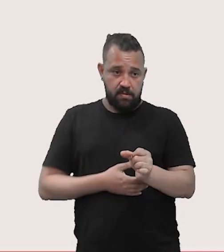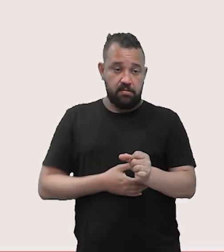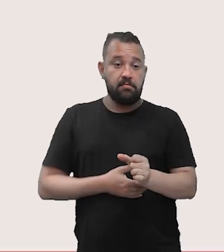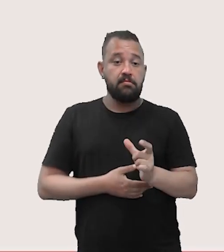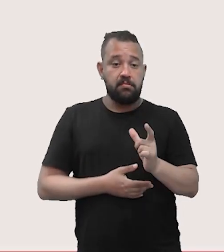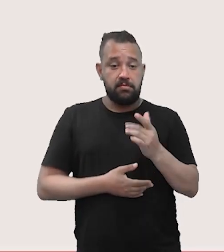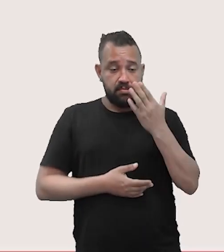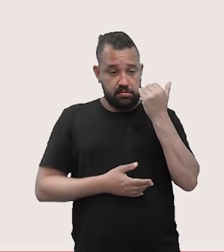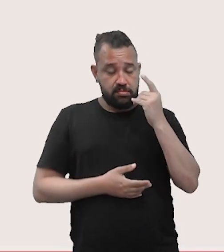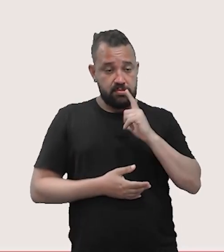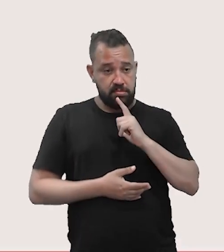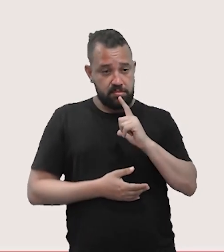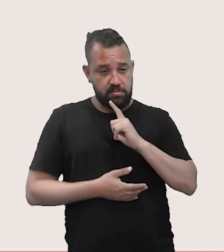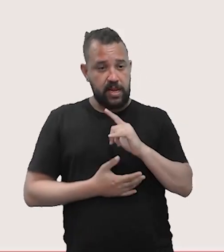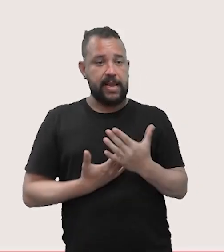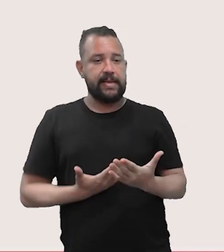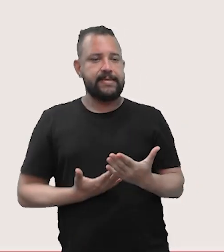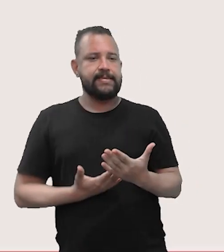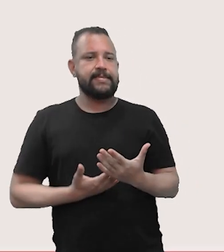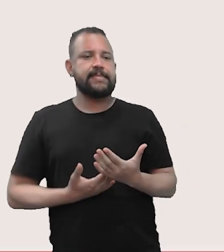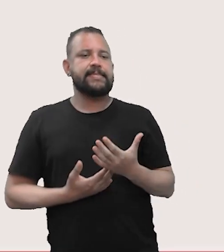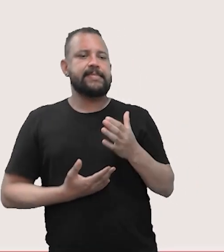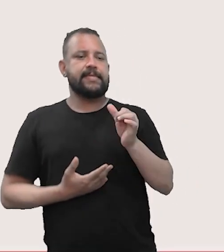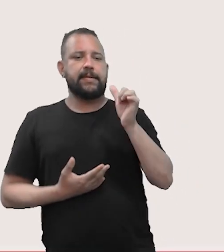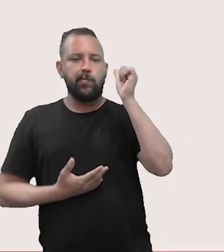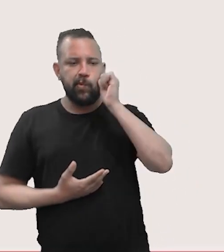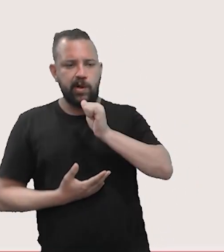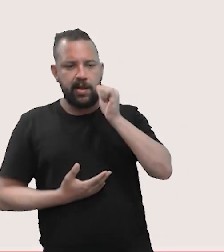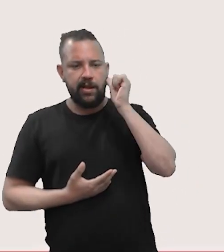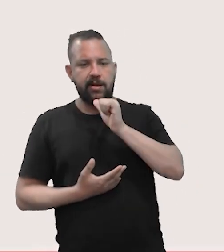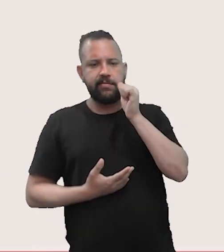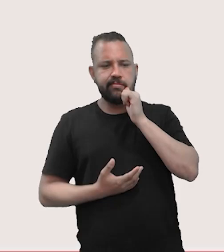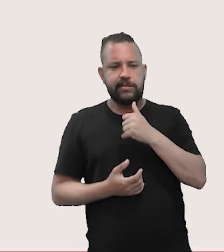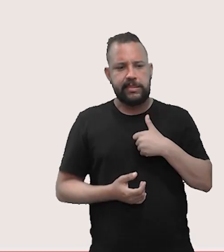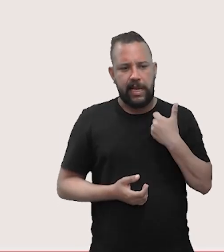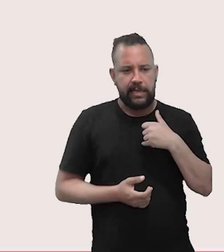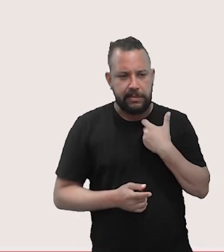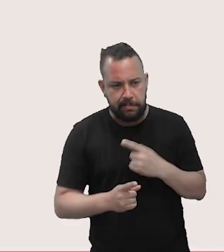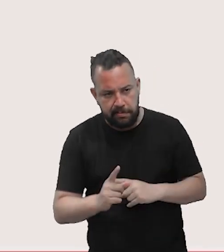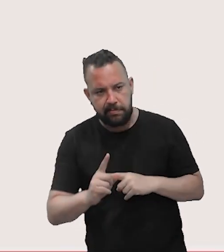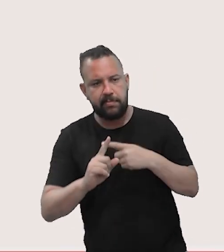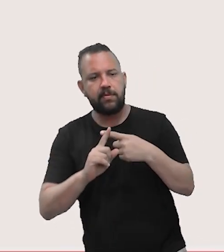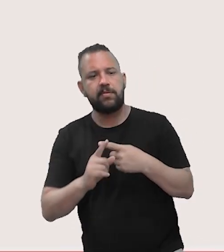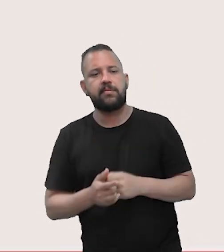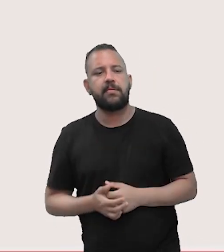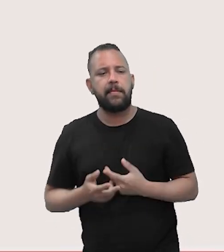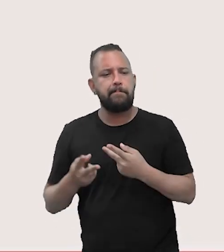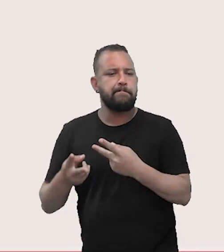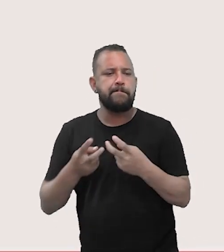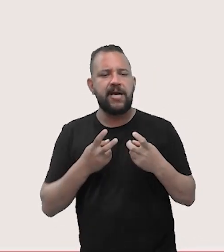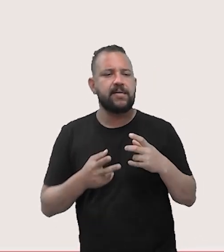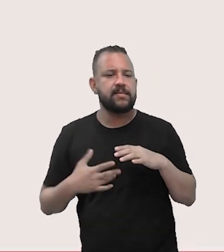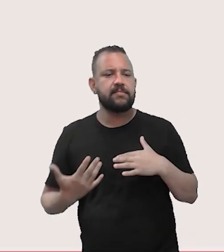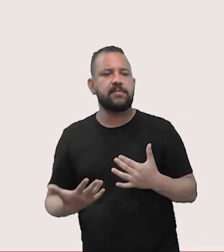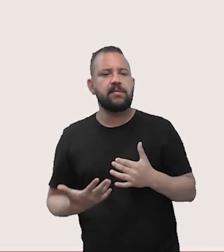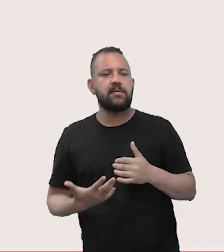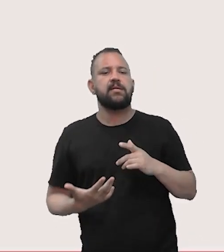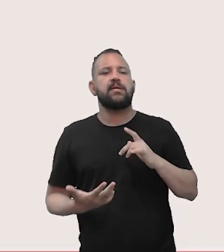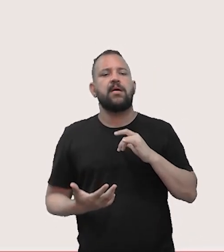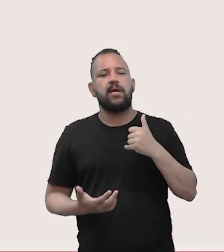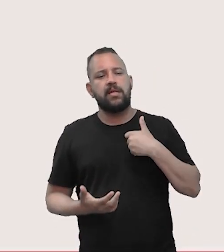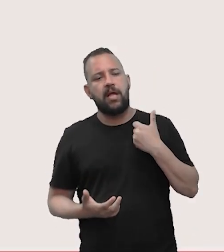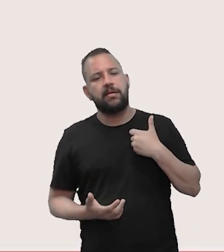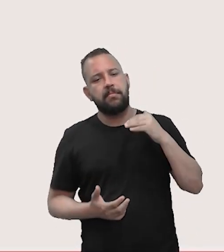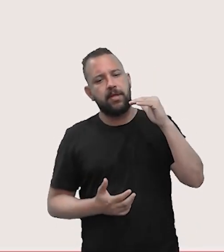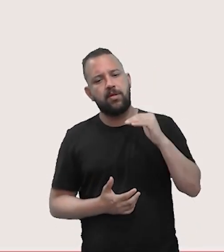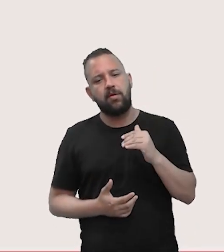que existem 6 mulheres com idade maior que 29 e eu percebo que há 6 mulheres com idade menor do